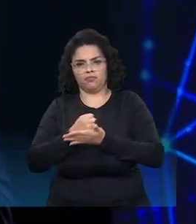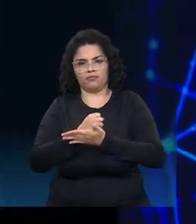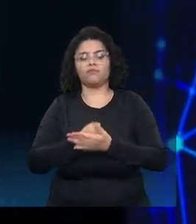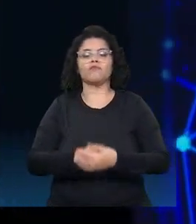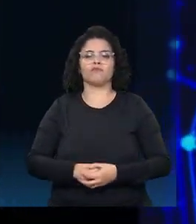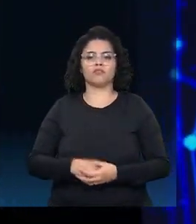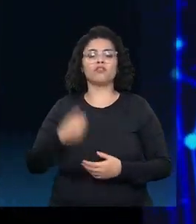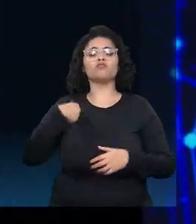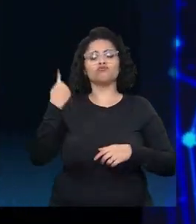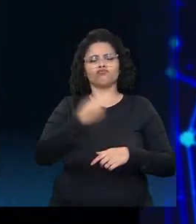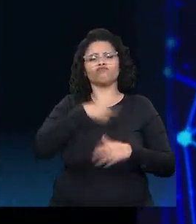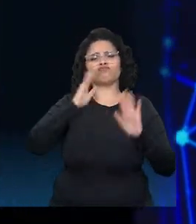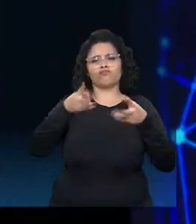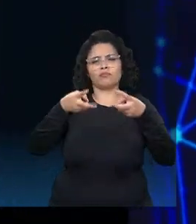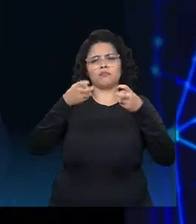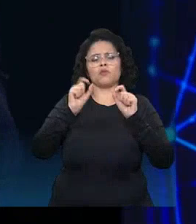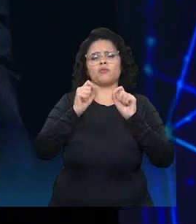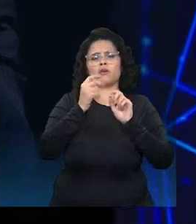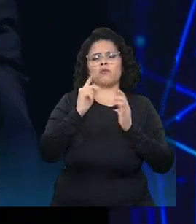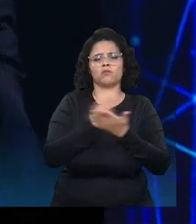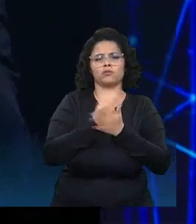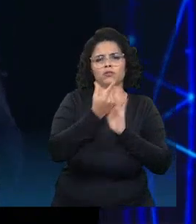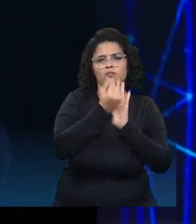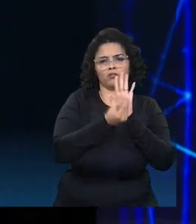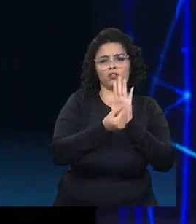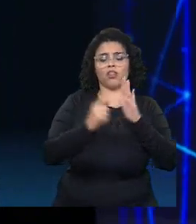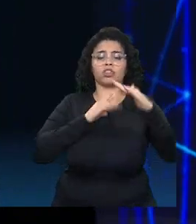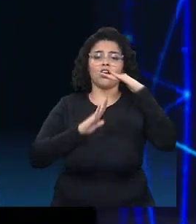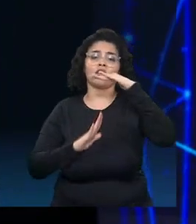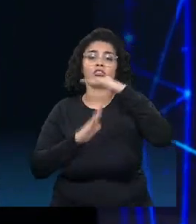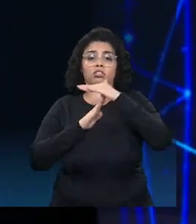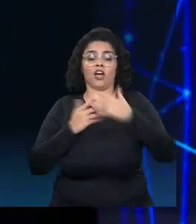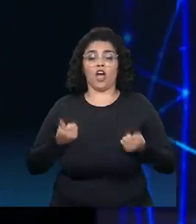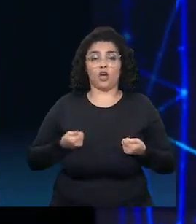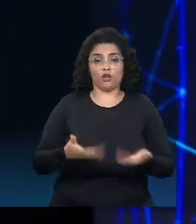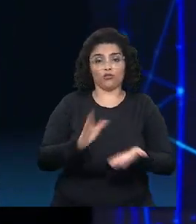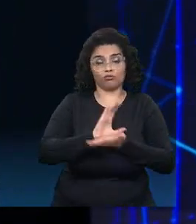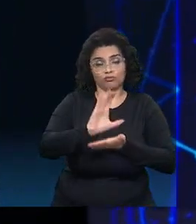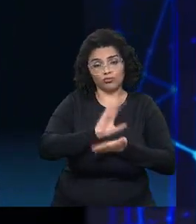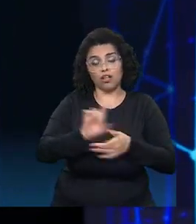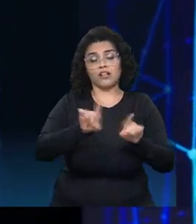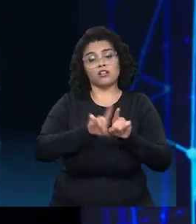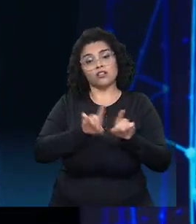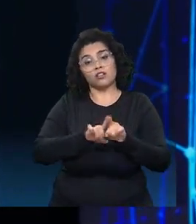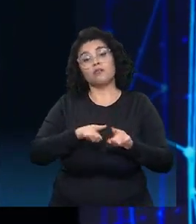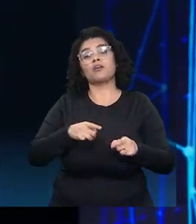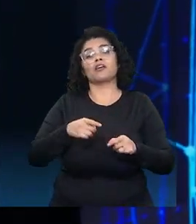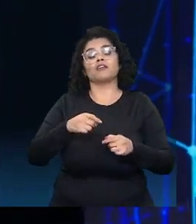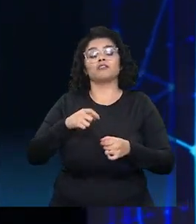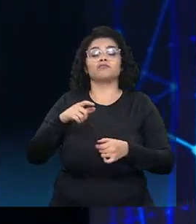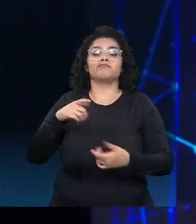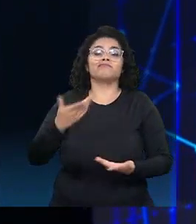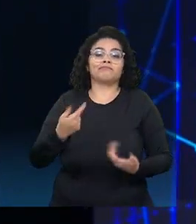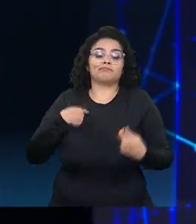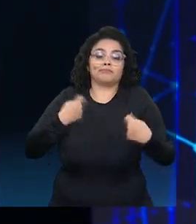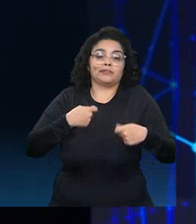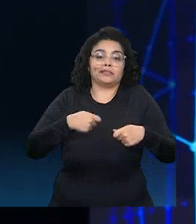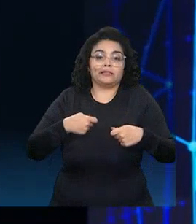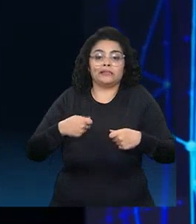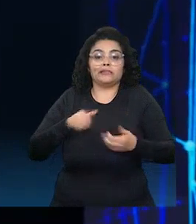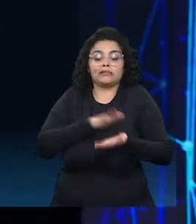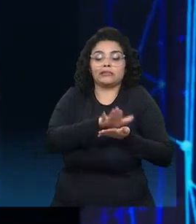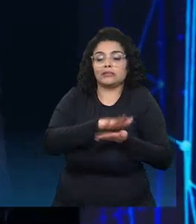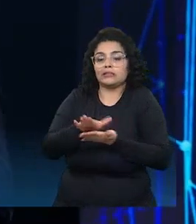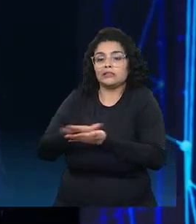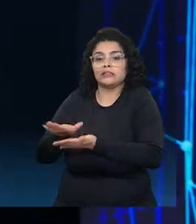no orçamento ora a partir do momento que eu tenho teste de gastos e a despesa obrigatória vem crescendo diminui o espaço para